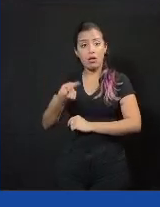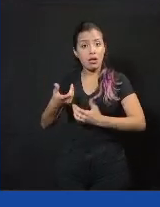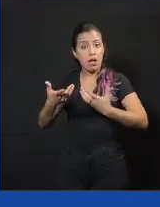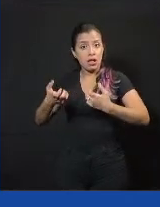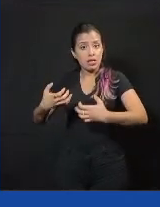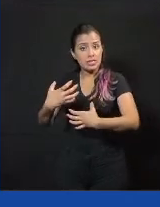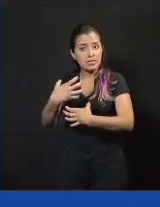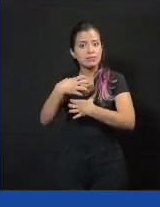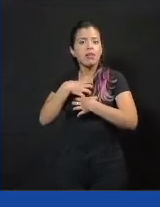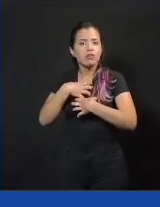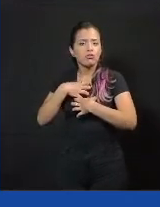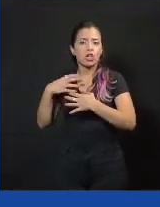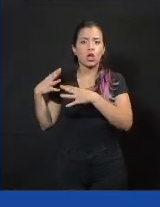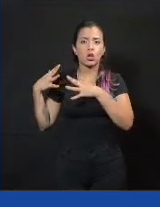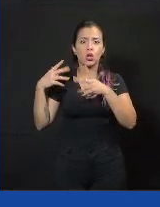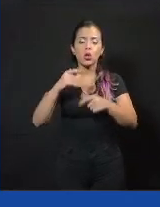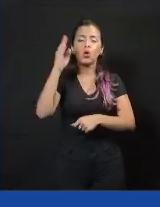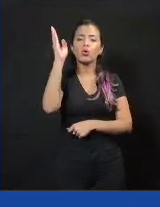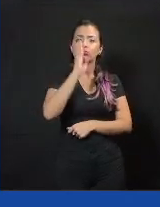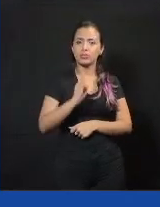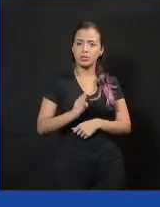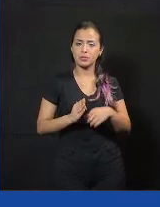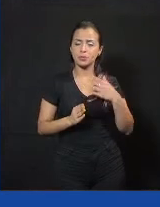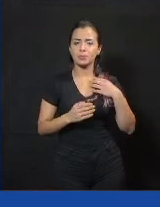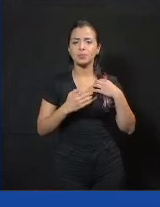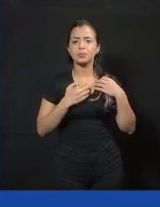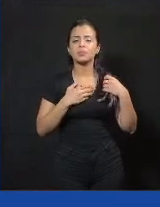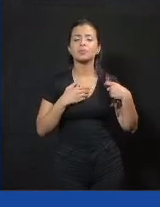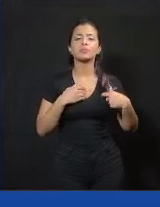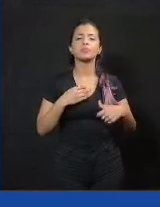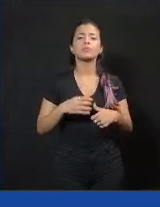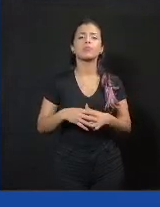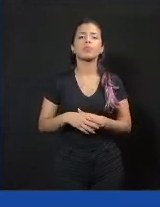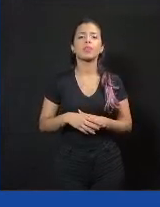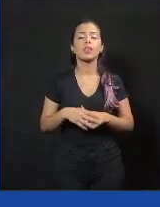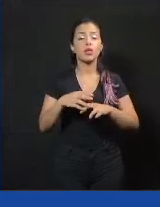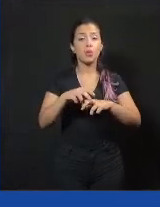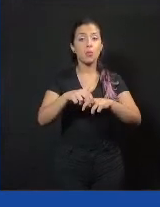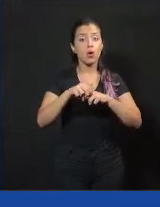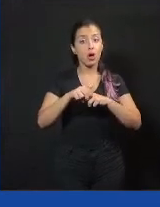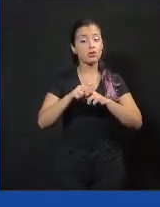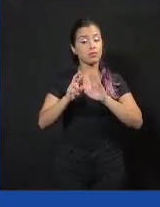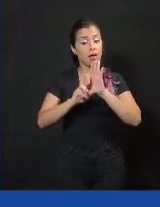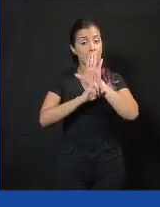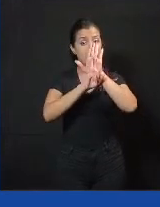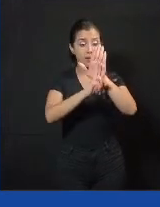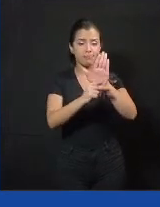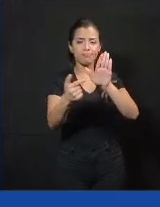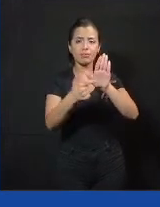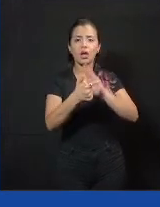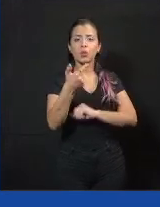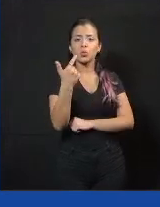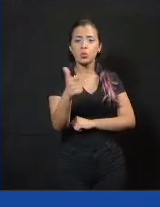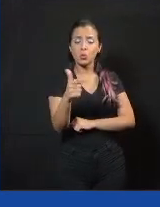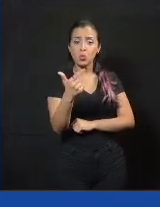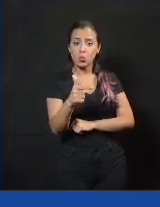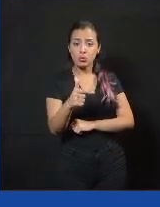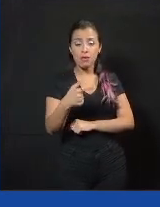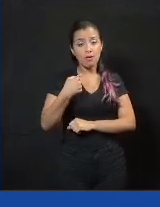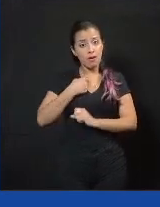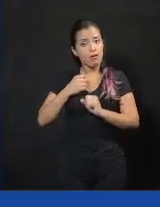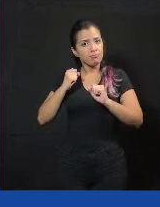esta nação. Com essa falta de representatividade que precisa o Brasil, arrisco dizer que, na